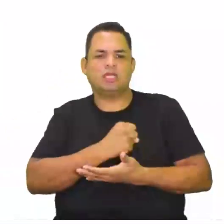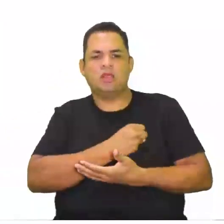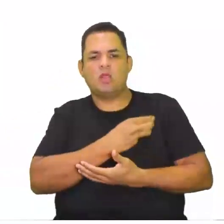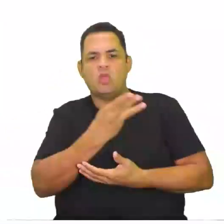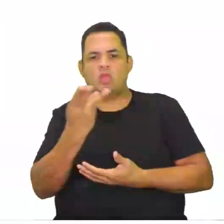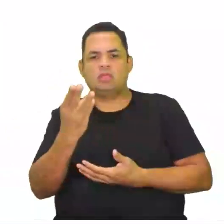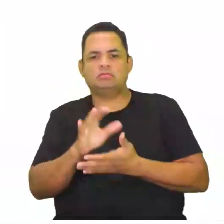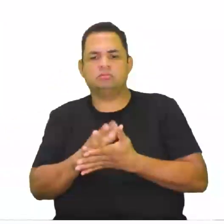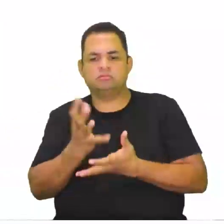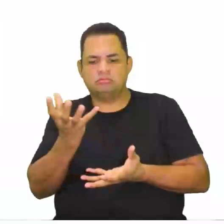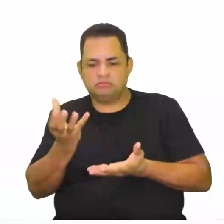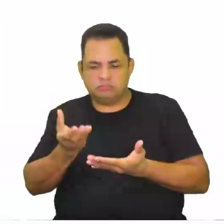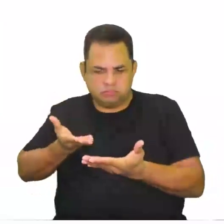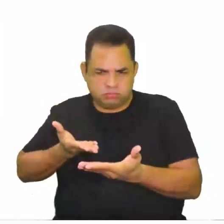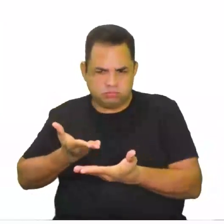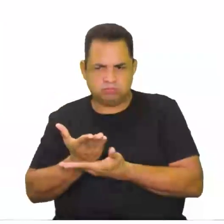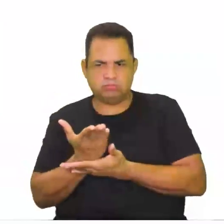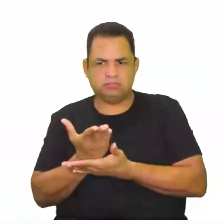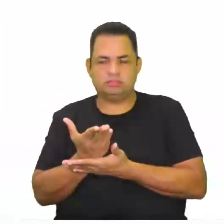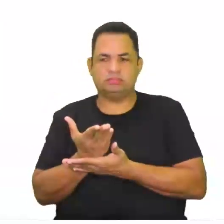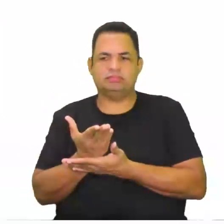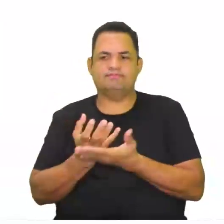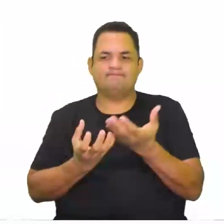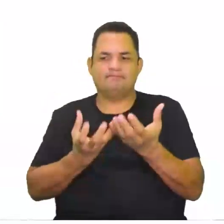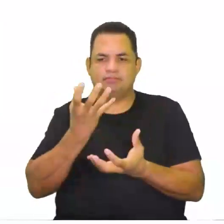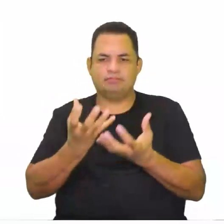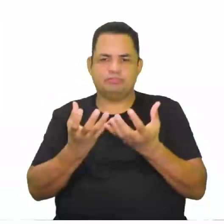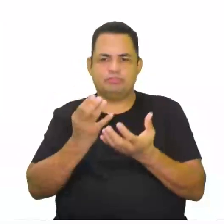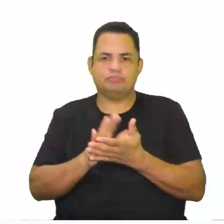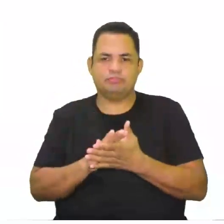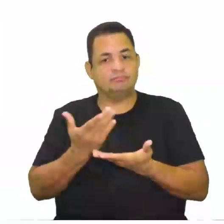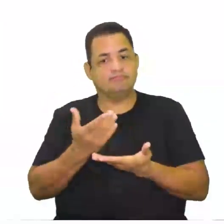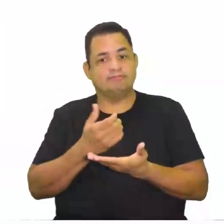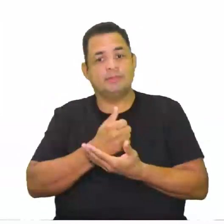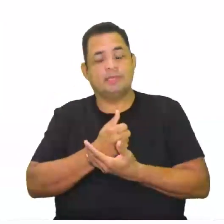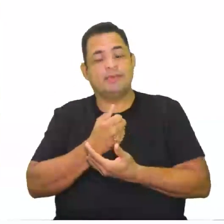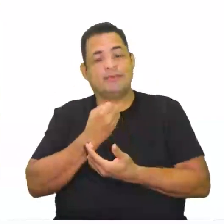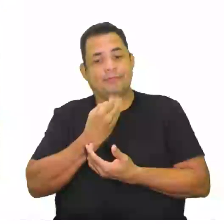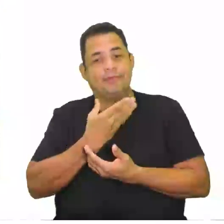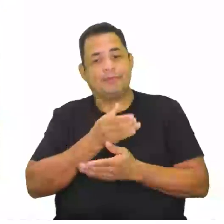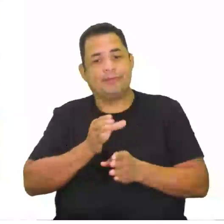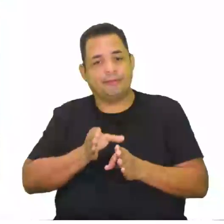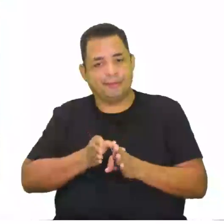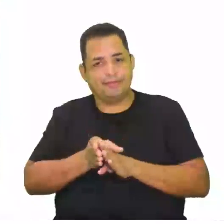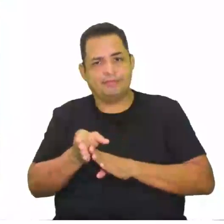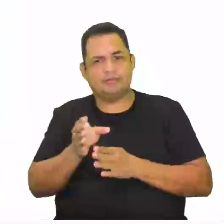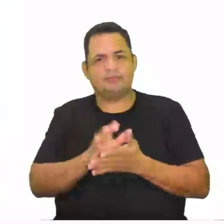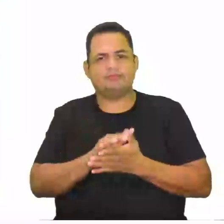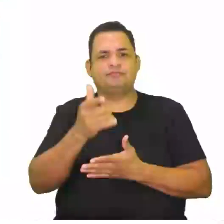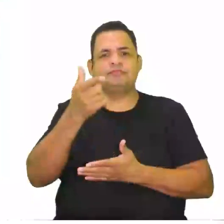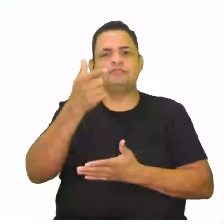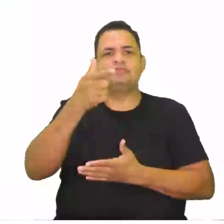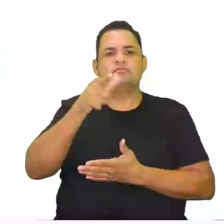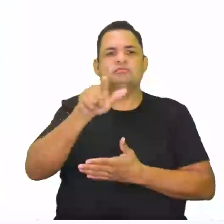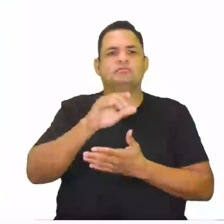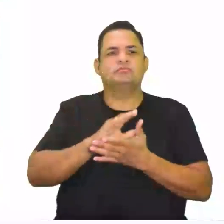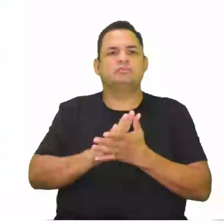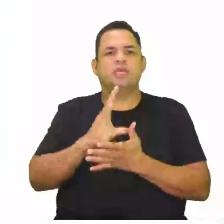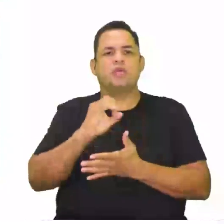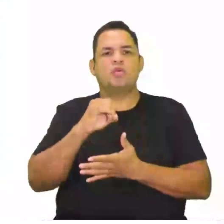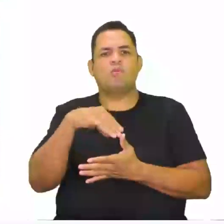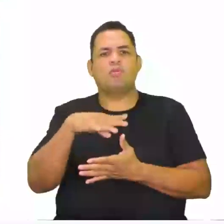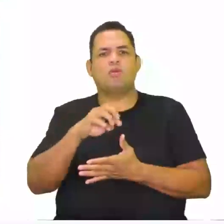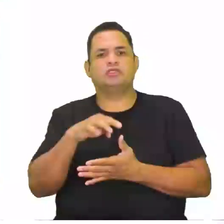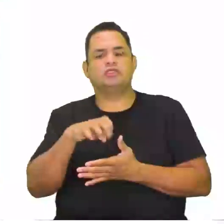a incineração ela é ainda muito recomendada. Outro é a